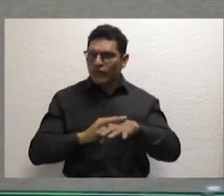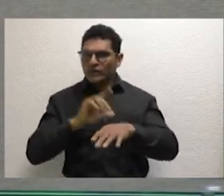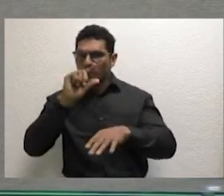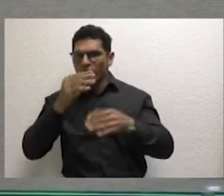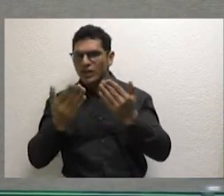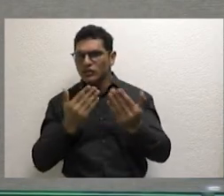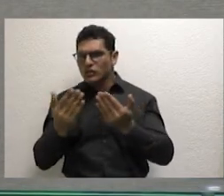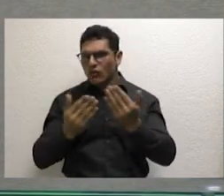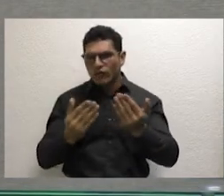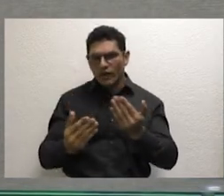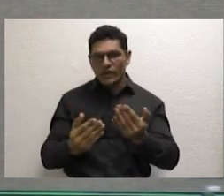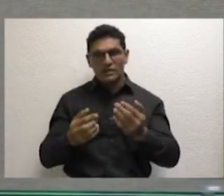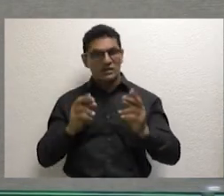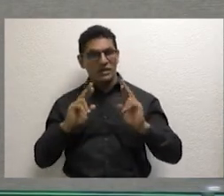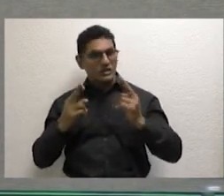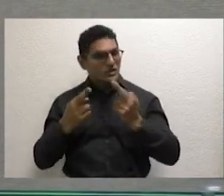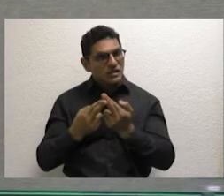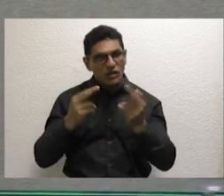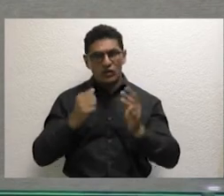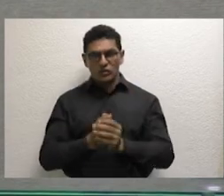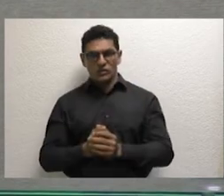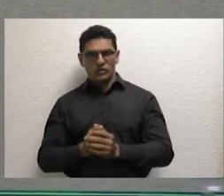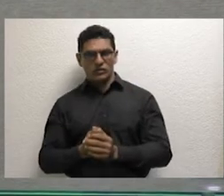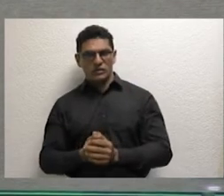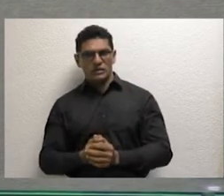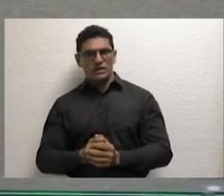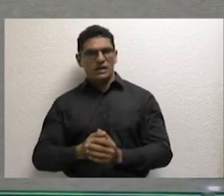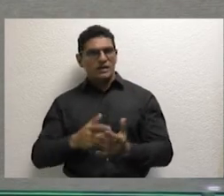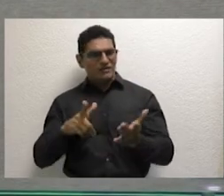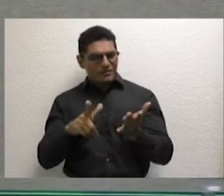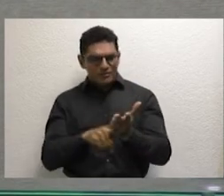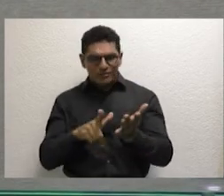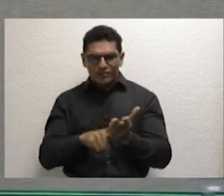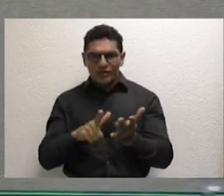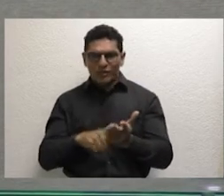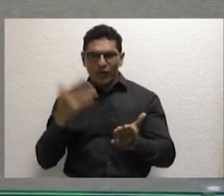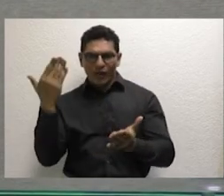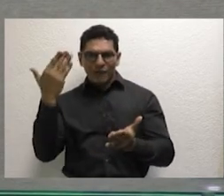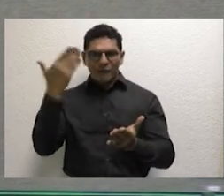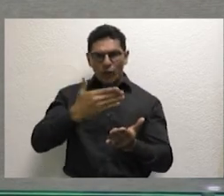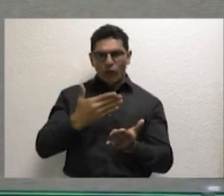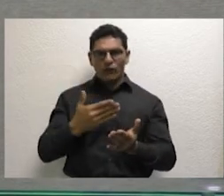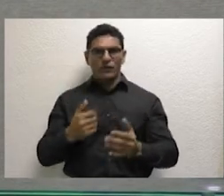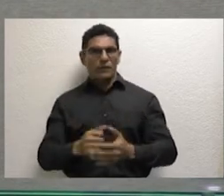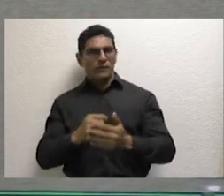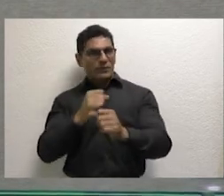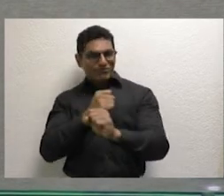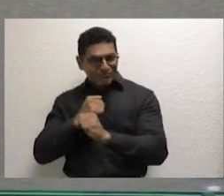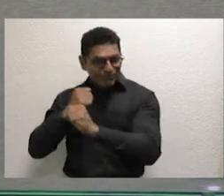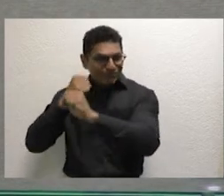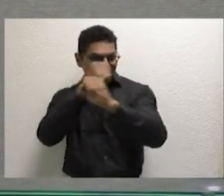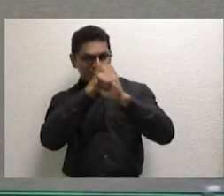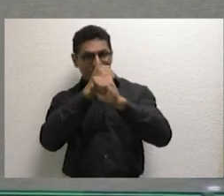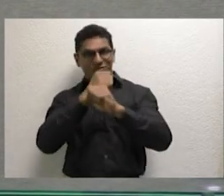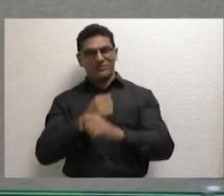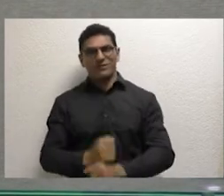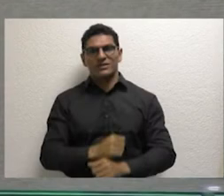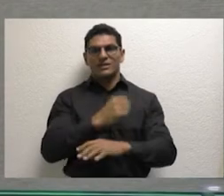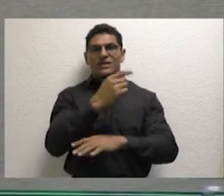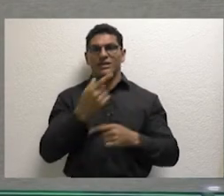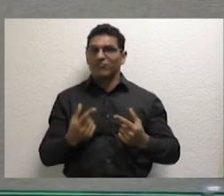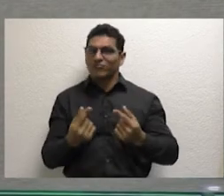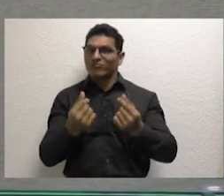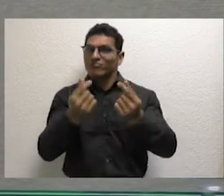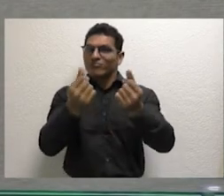ou nos encontros está fundamentado para defender o nosso modelo econômico marginalizado